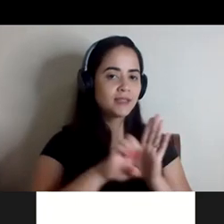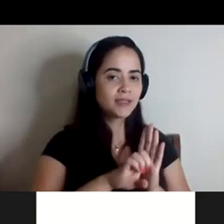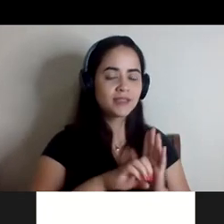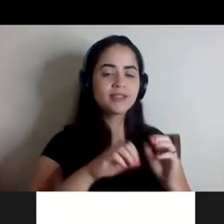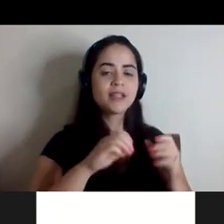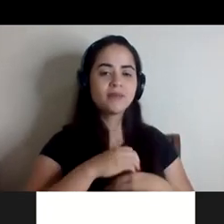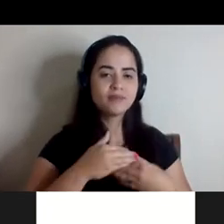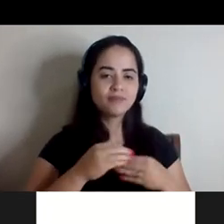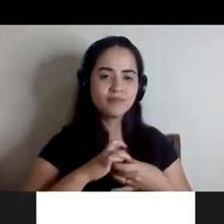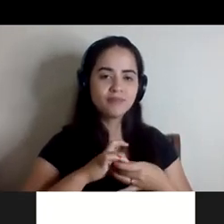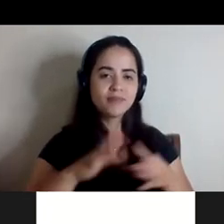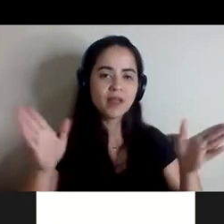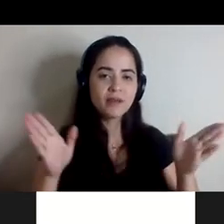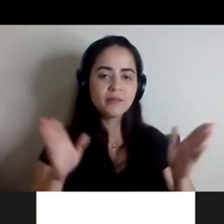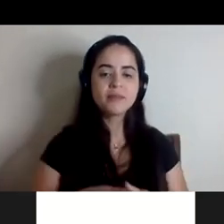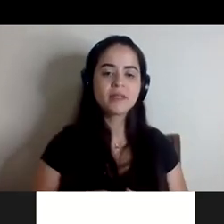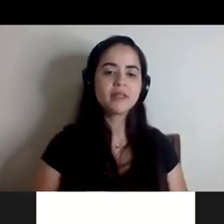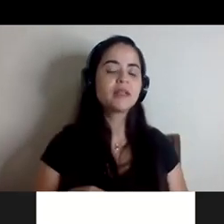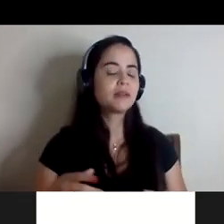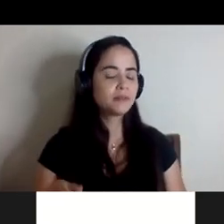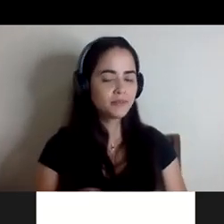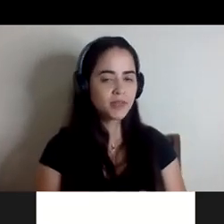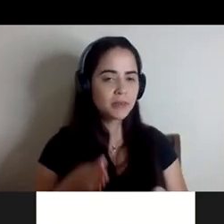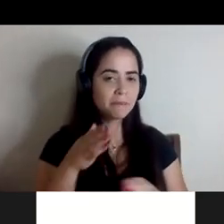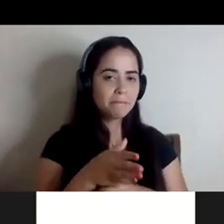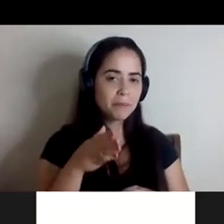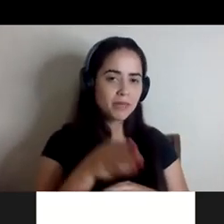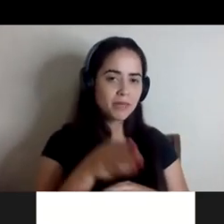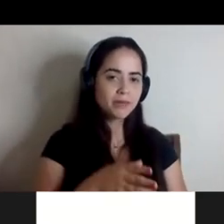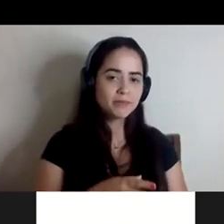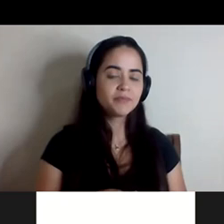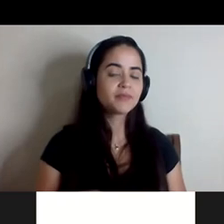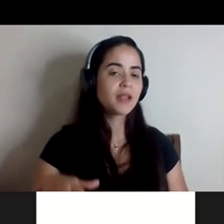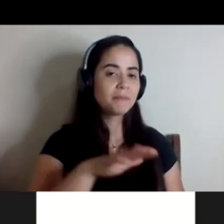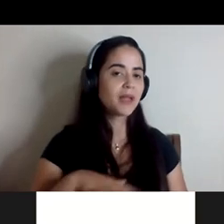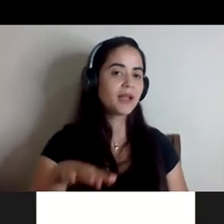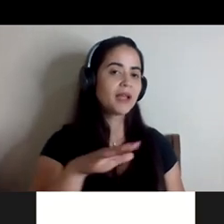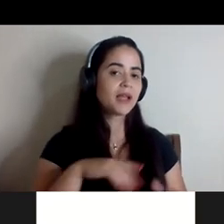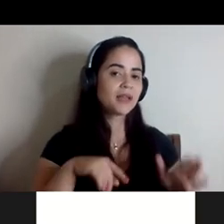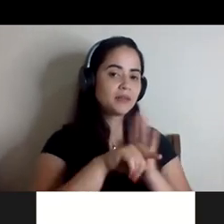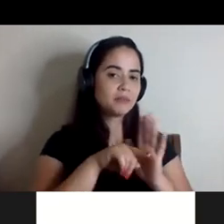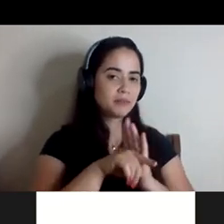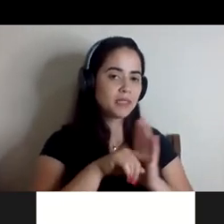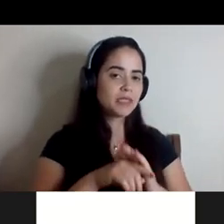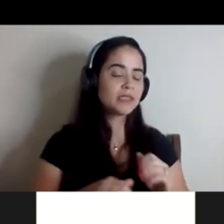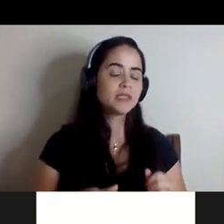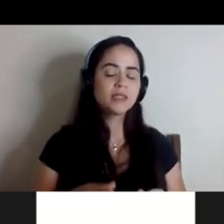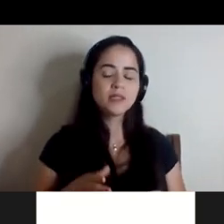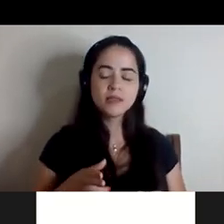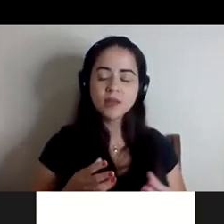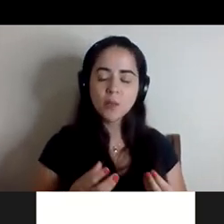credenciamento docente e certamente participarei. É um campo de pesquisa que está muito